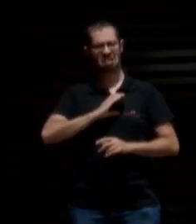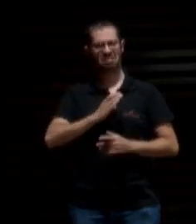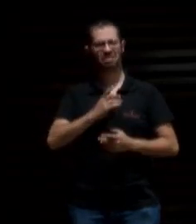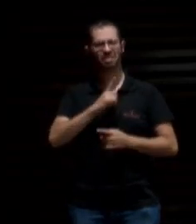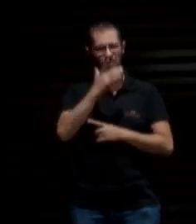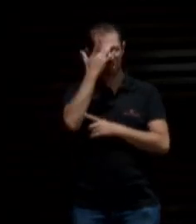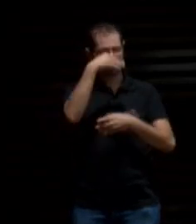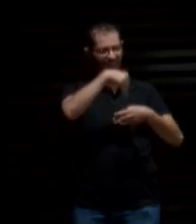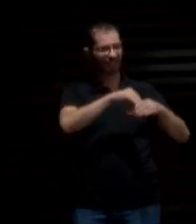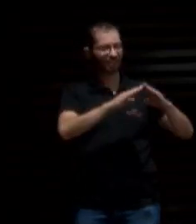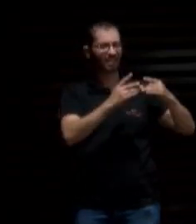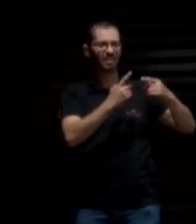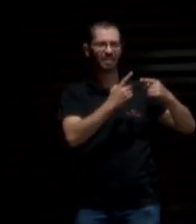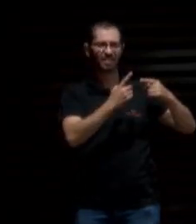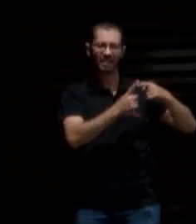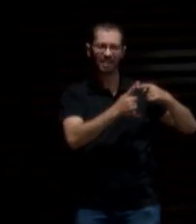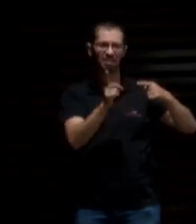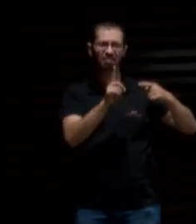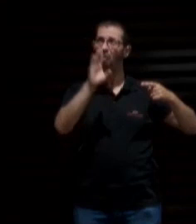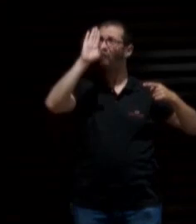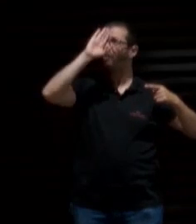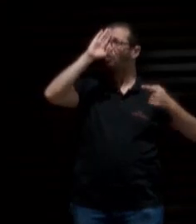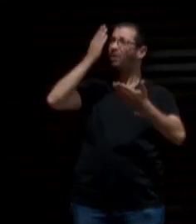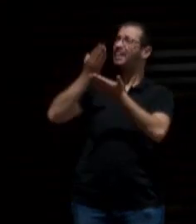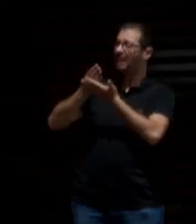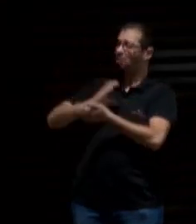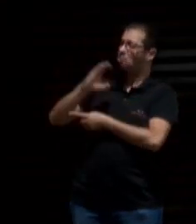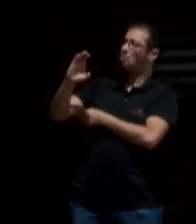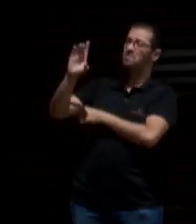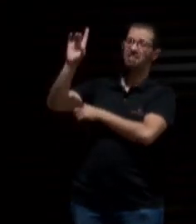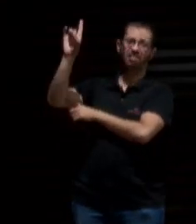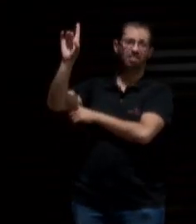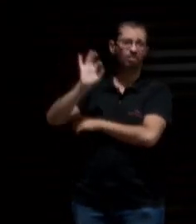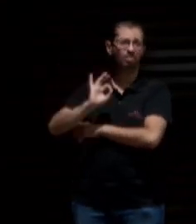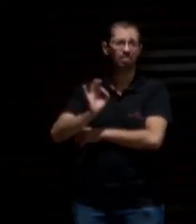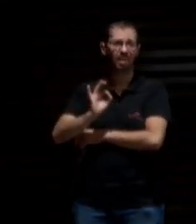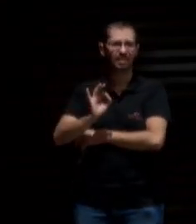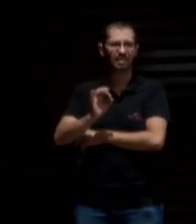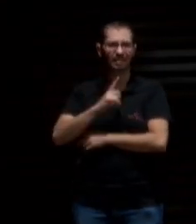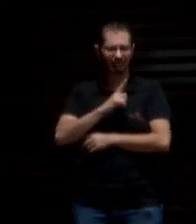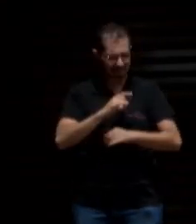mesmo. Quando vem a dor, quando você não tiver mais poder, aí você vai confiar naquele.